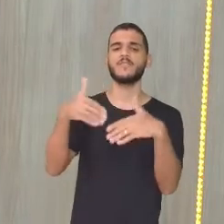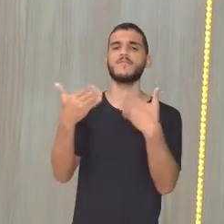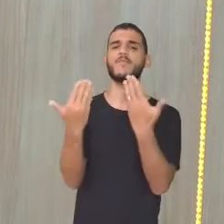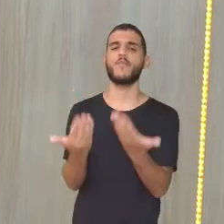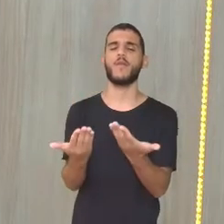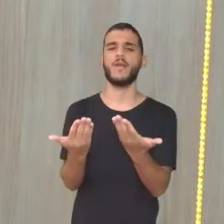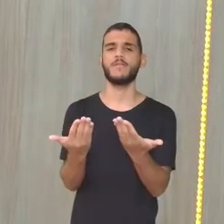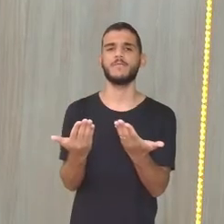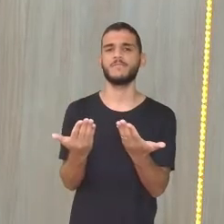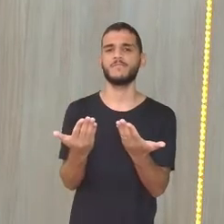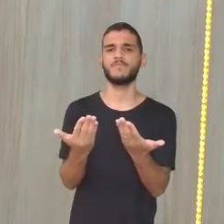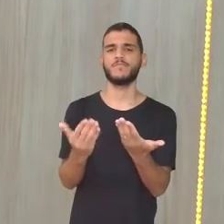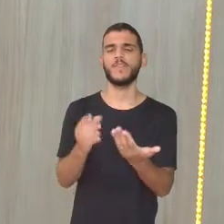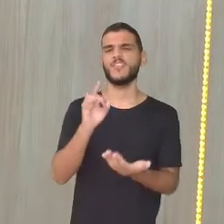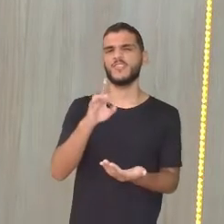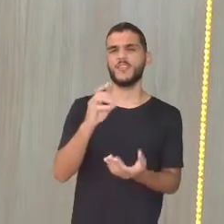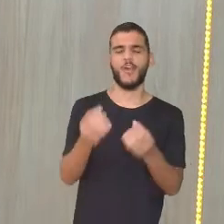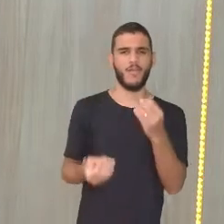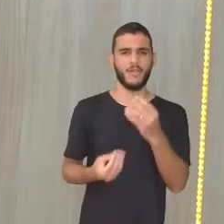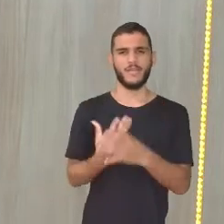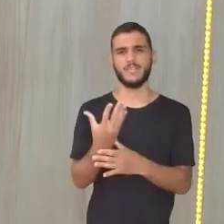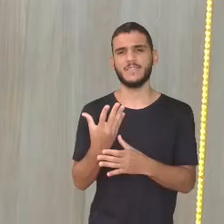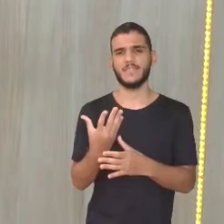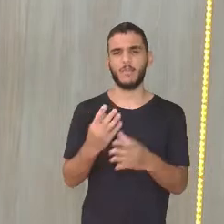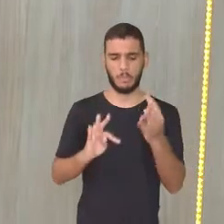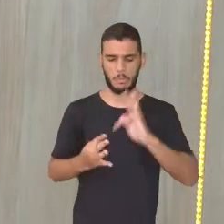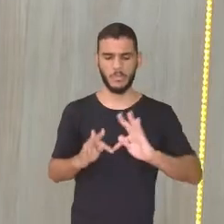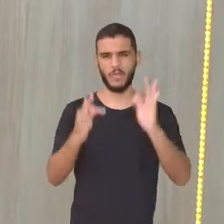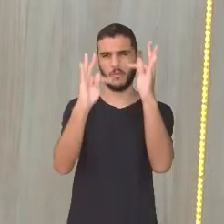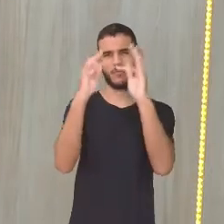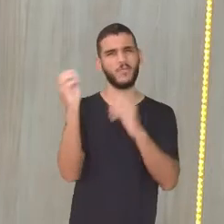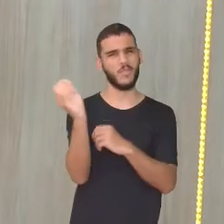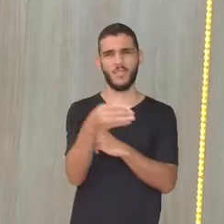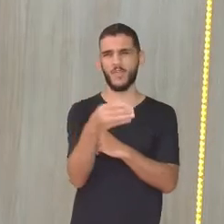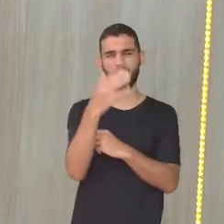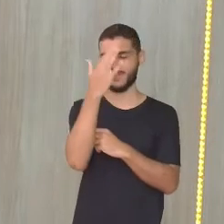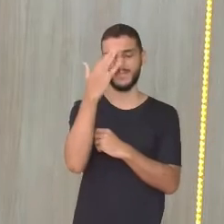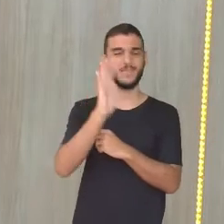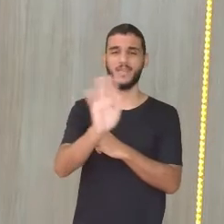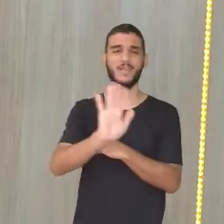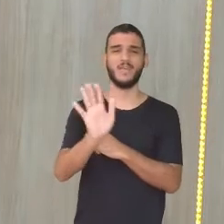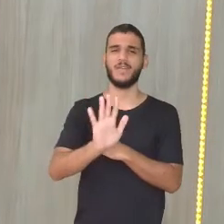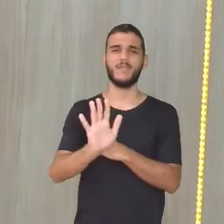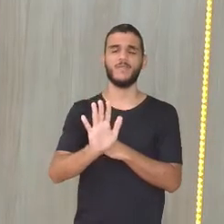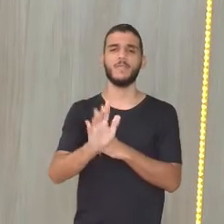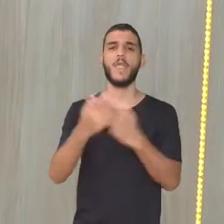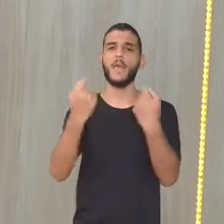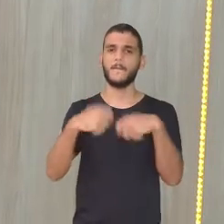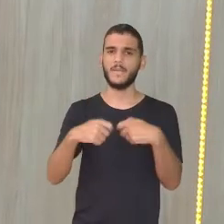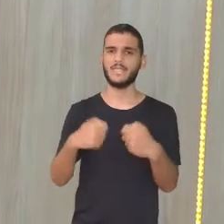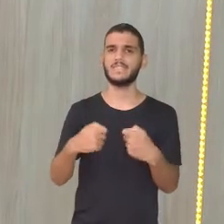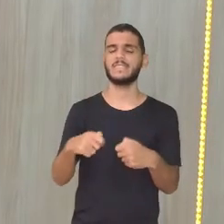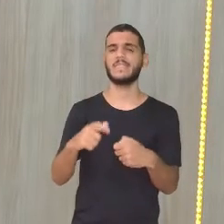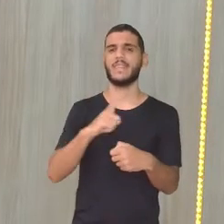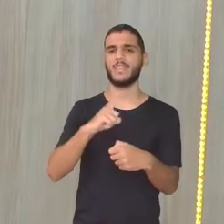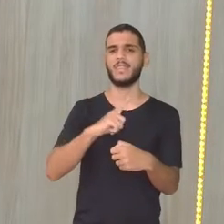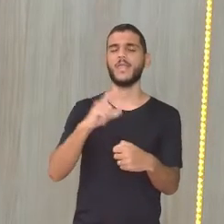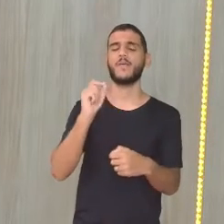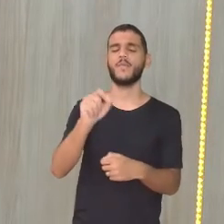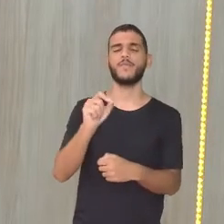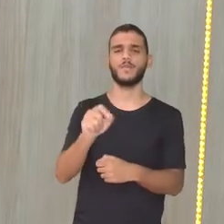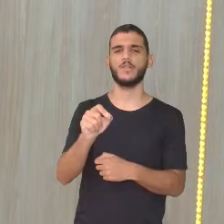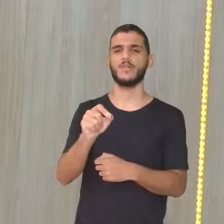só gerar novas tecnologias para gerar produto e isso ser explorado pela economia, né? Traz uma benfeitoria para a sociedade?